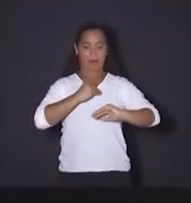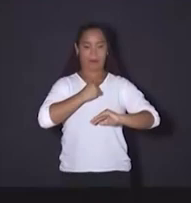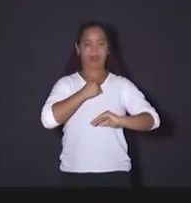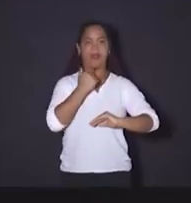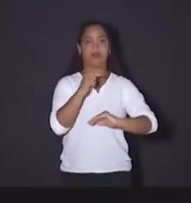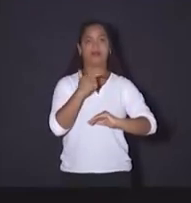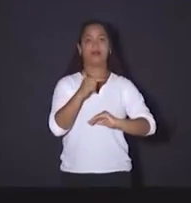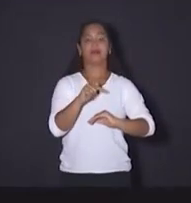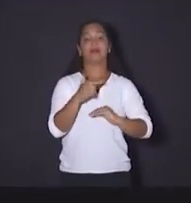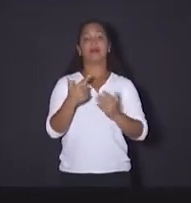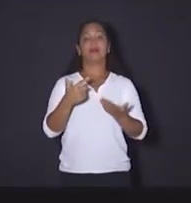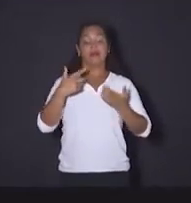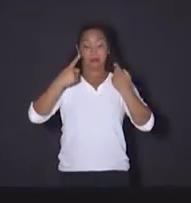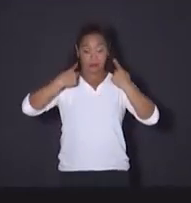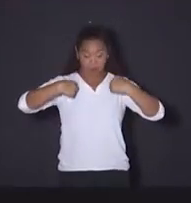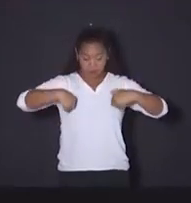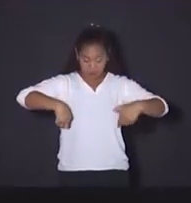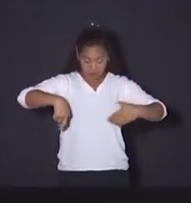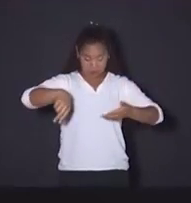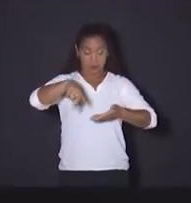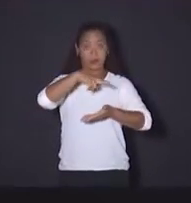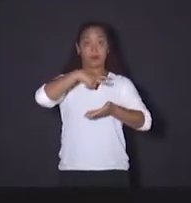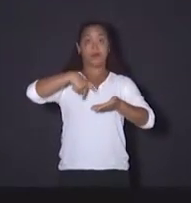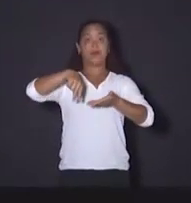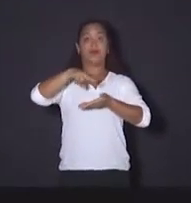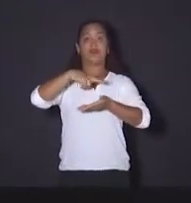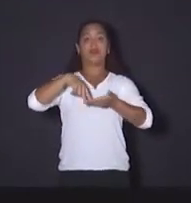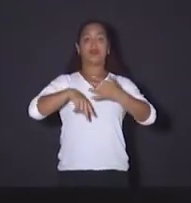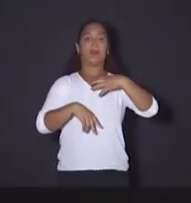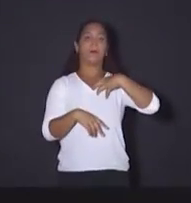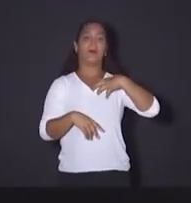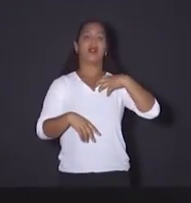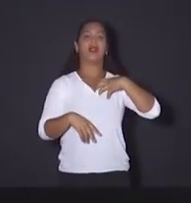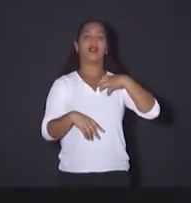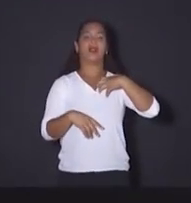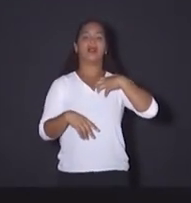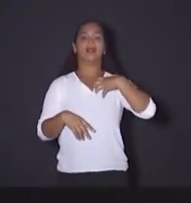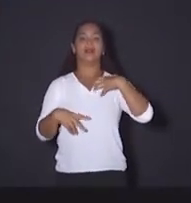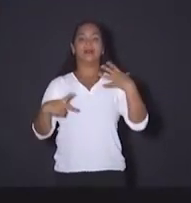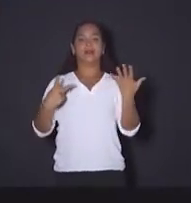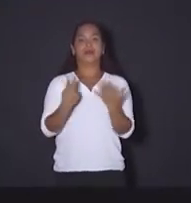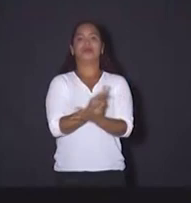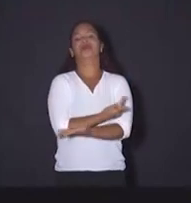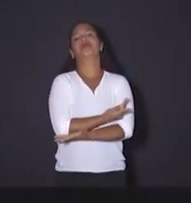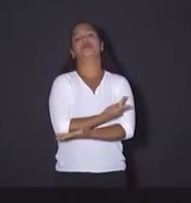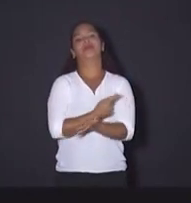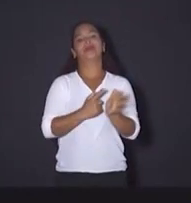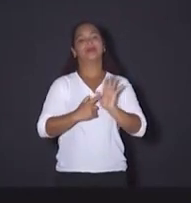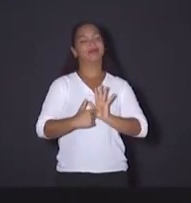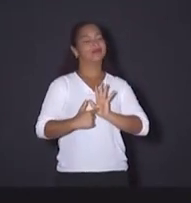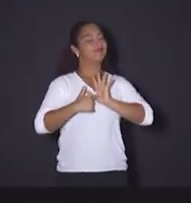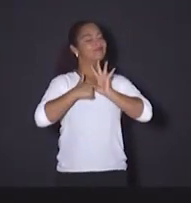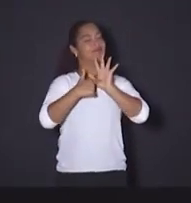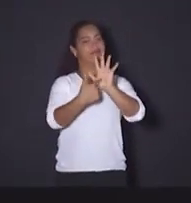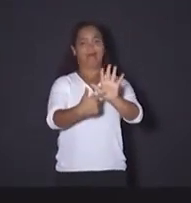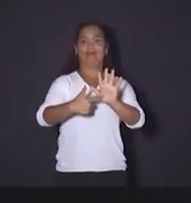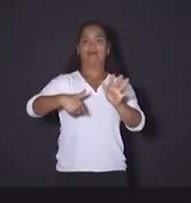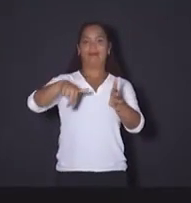contexto cultural próprio e, no caso da Bahia, tem grande expressividade.